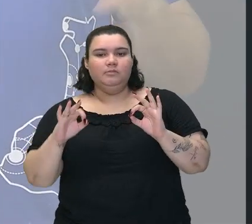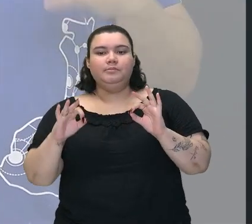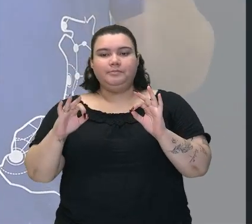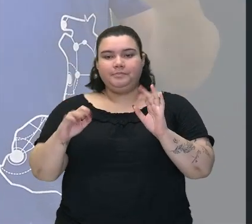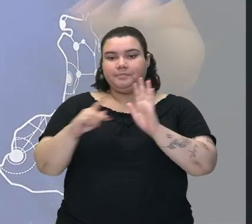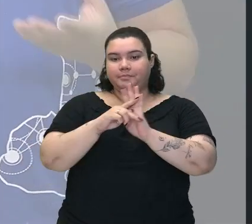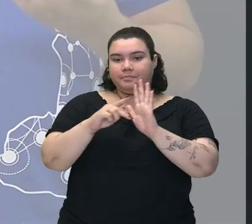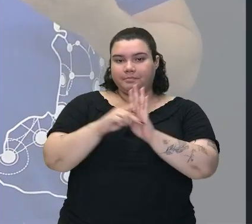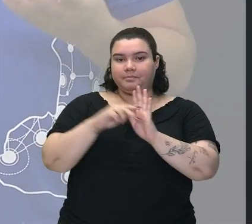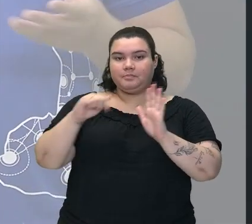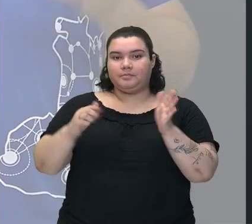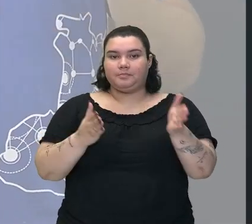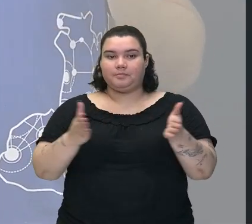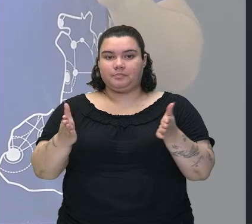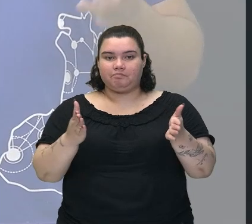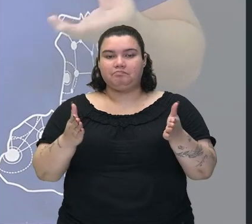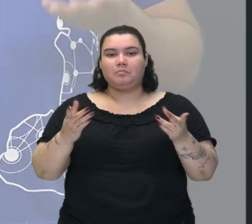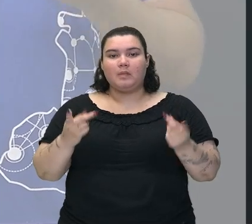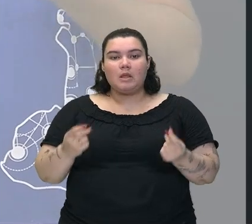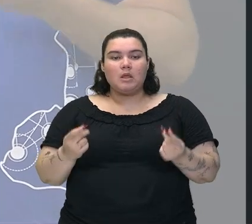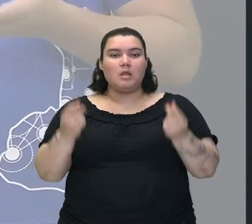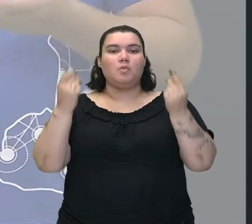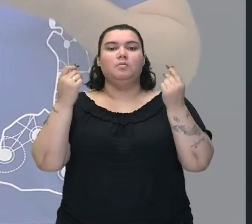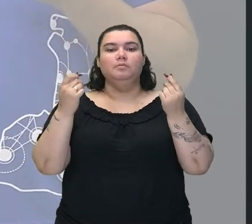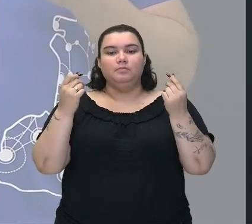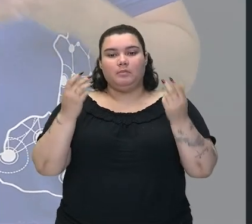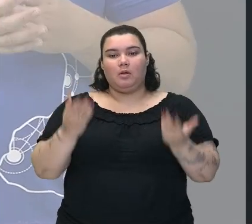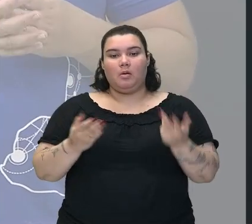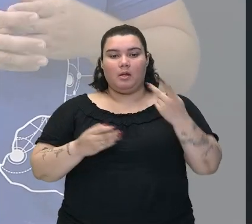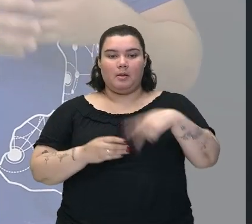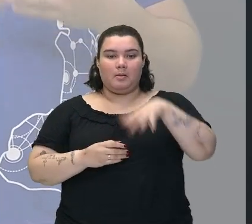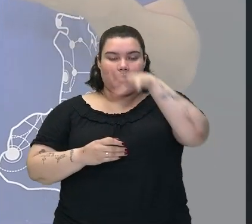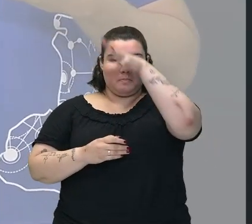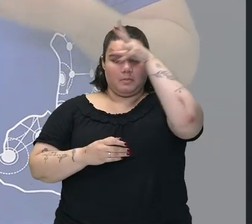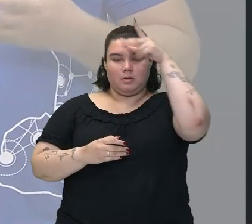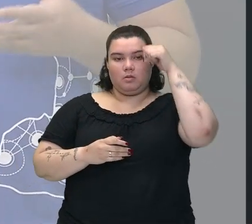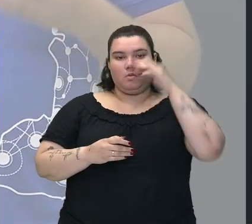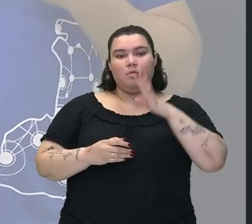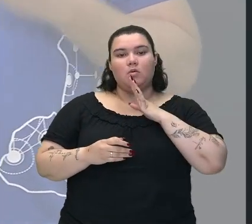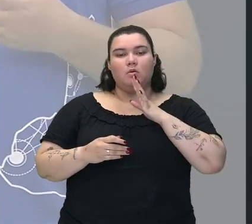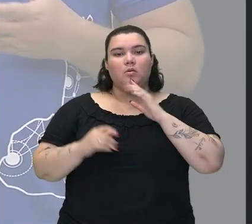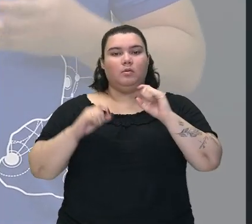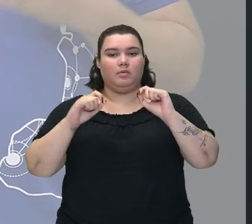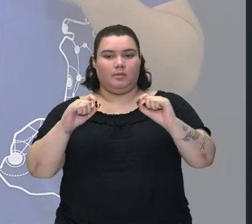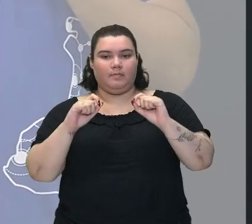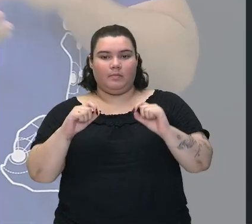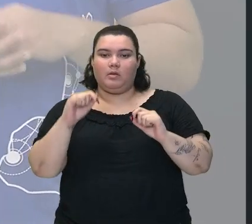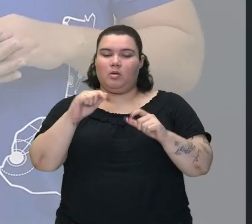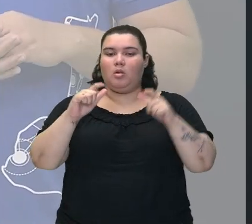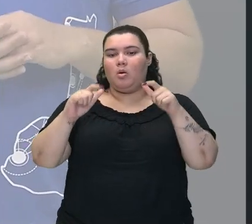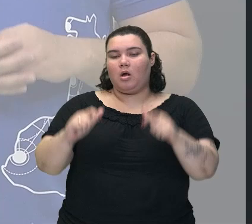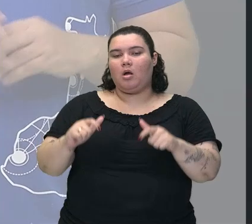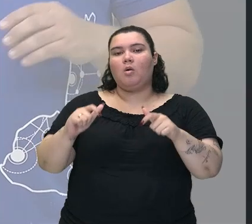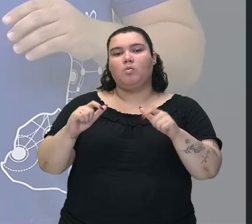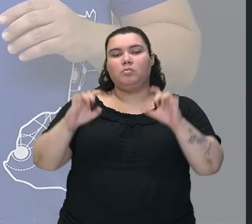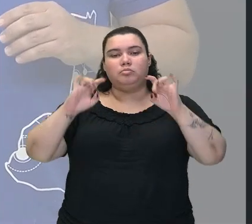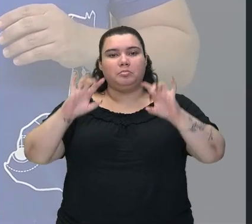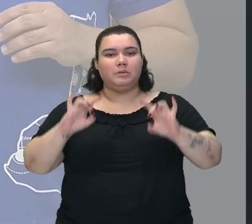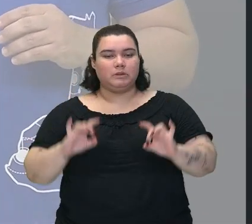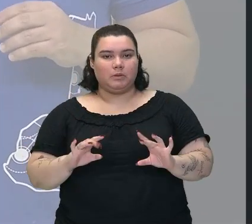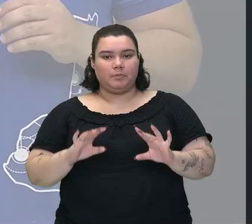ter nesse período de riqueza, tanto que Manaus ficou conhecida como a Paris dos trópicos nesta época, neste